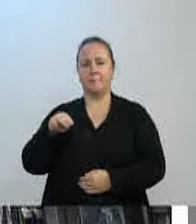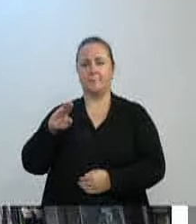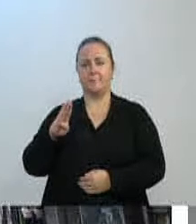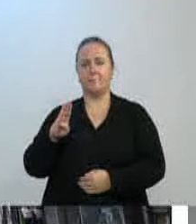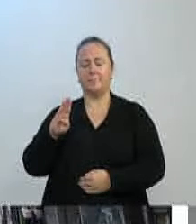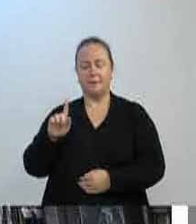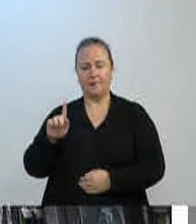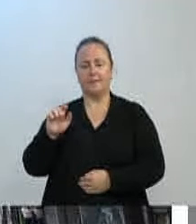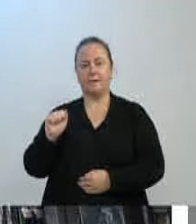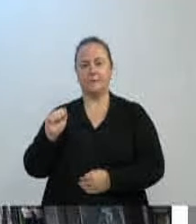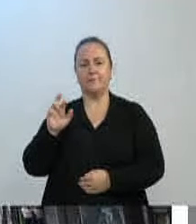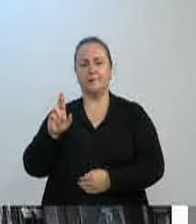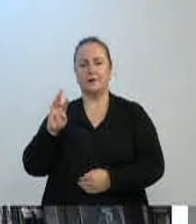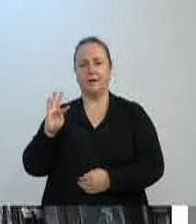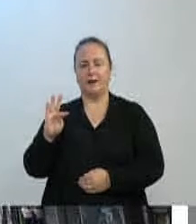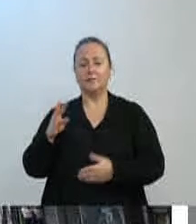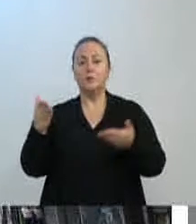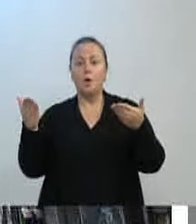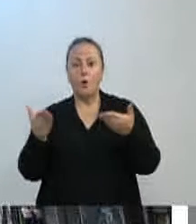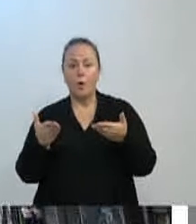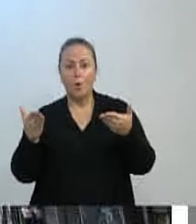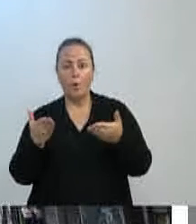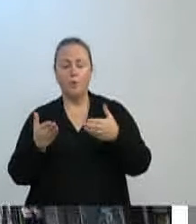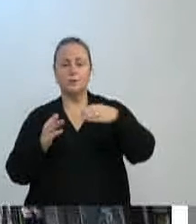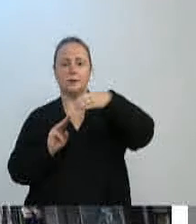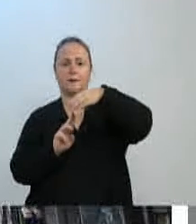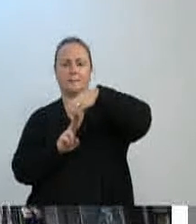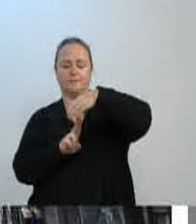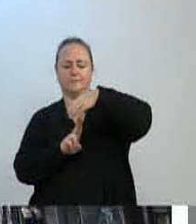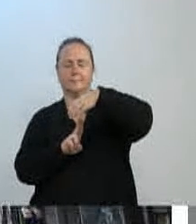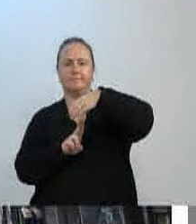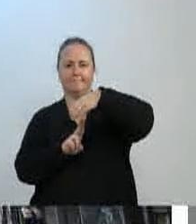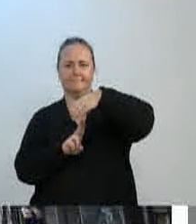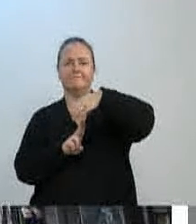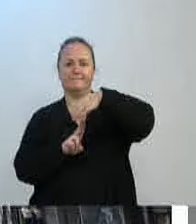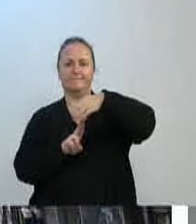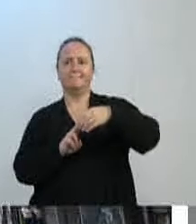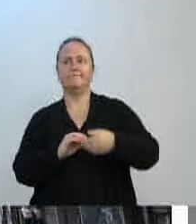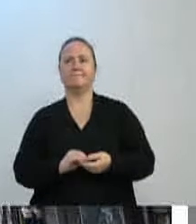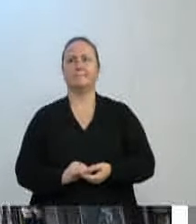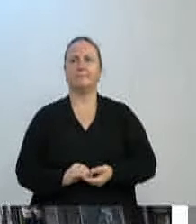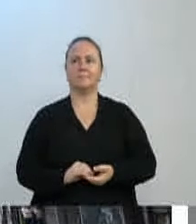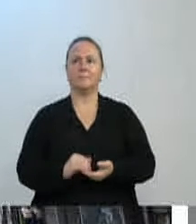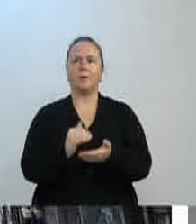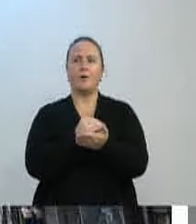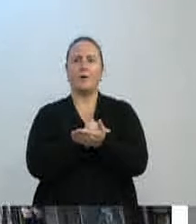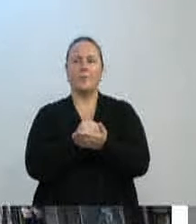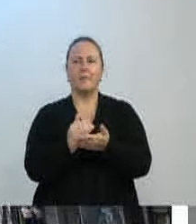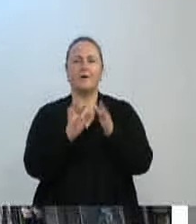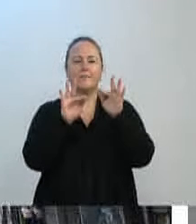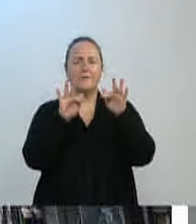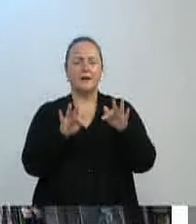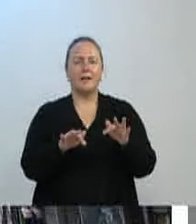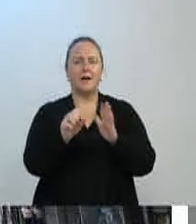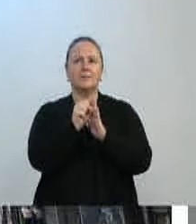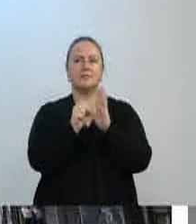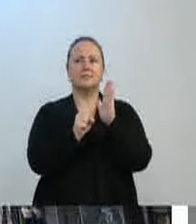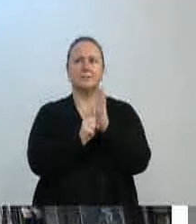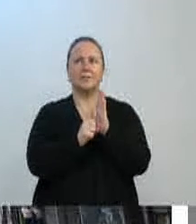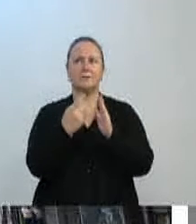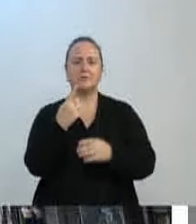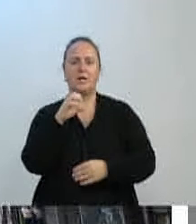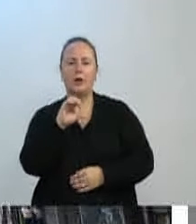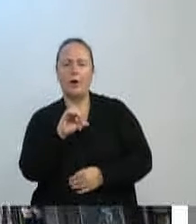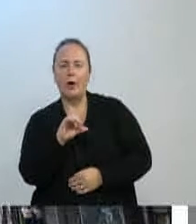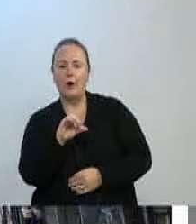Bradesco. Então, aquela casa bonita, no final do século XIX, início do século XX,